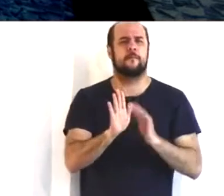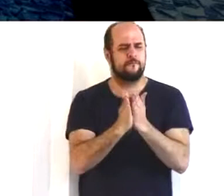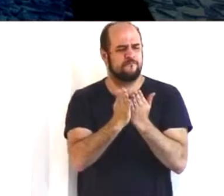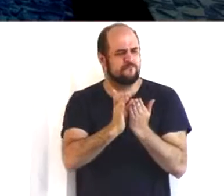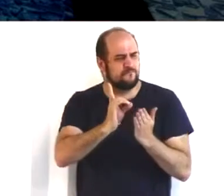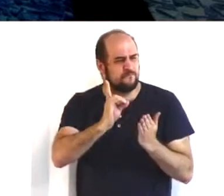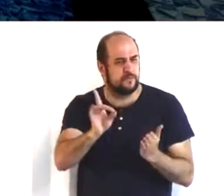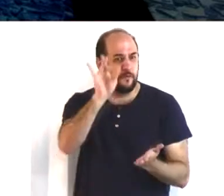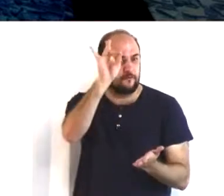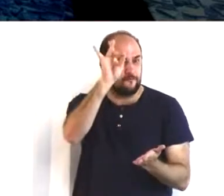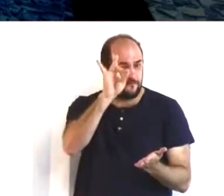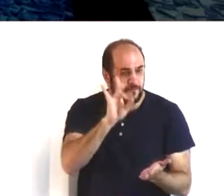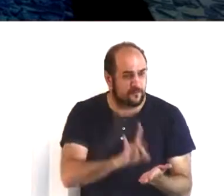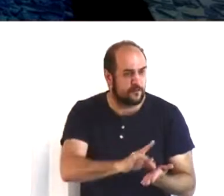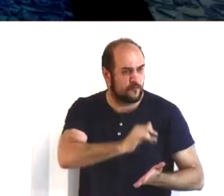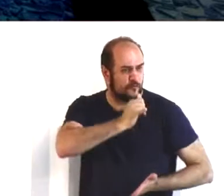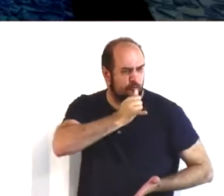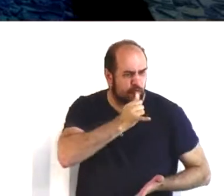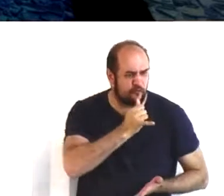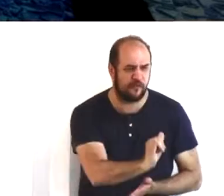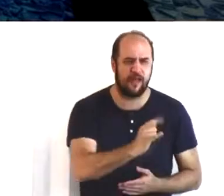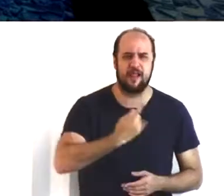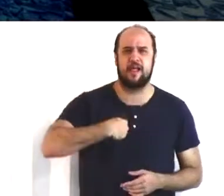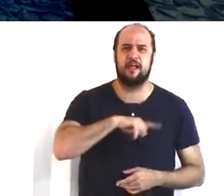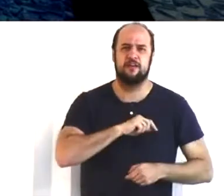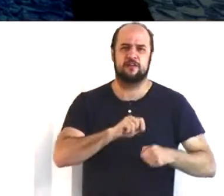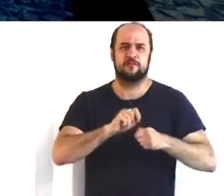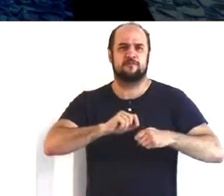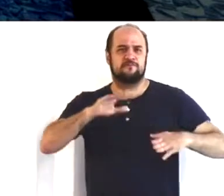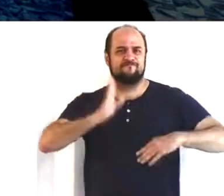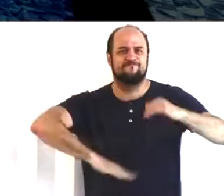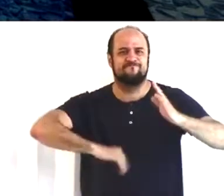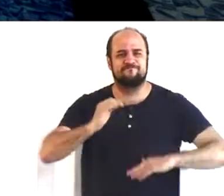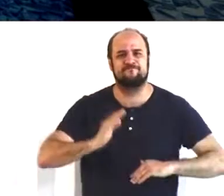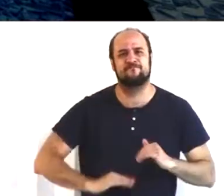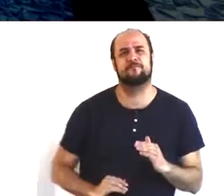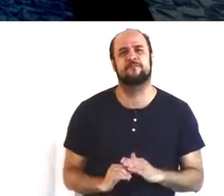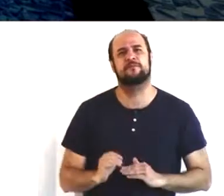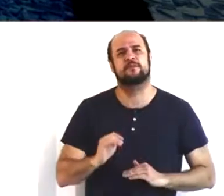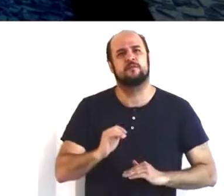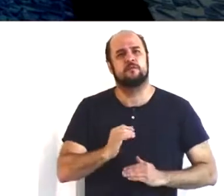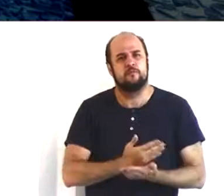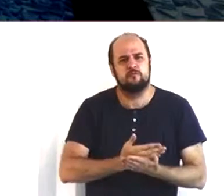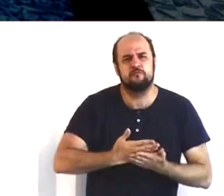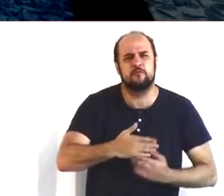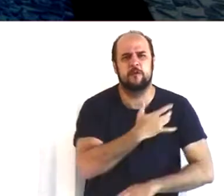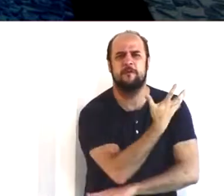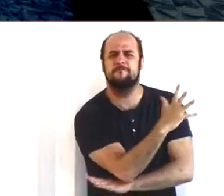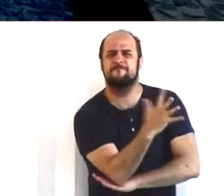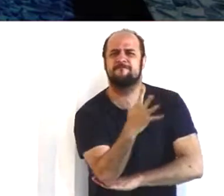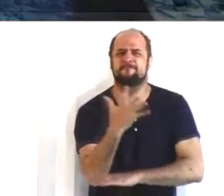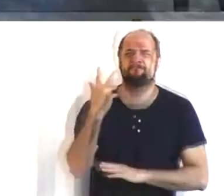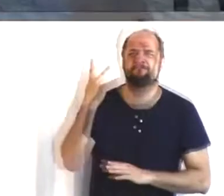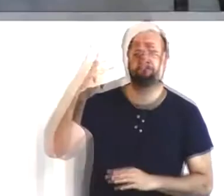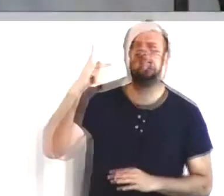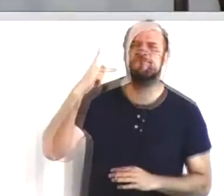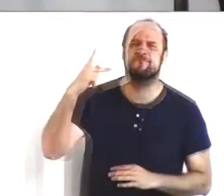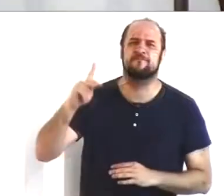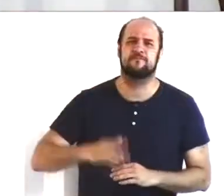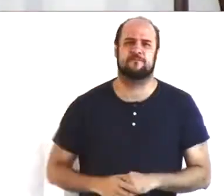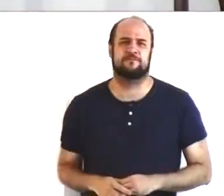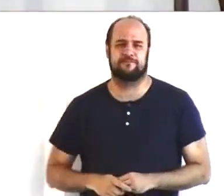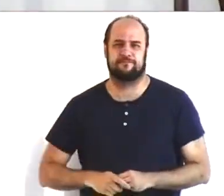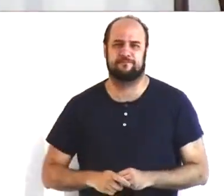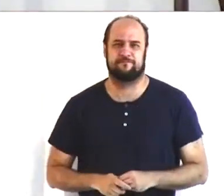palavra da verdade, para que fôssemos como que primícias das suas criaturas.